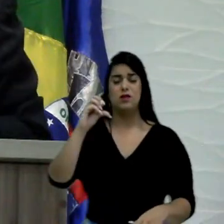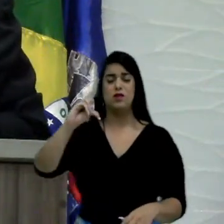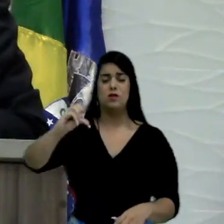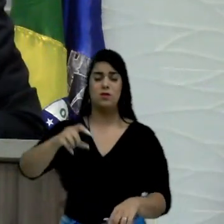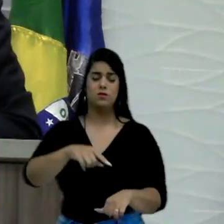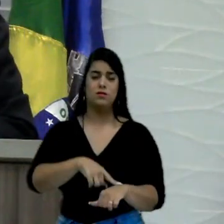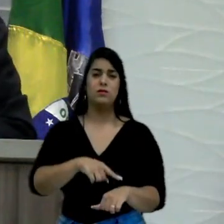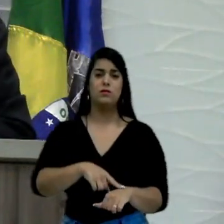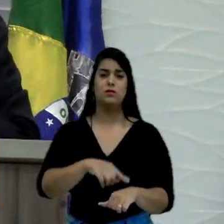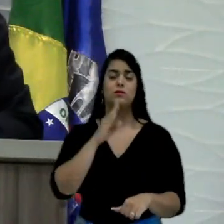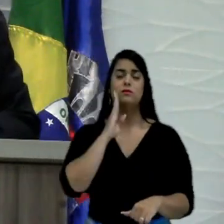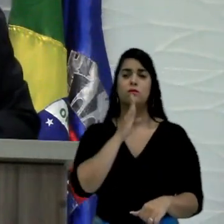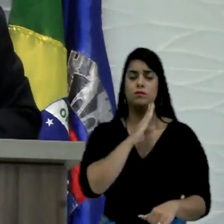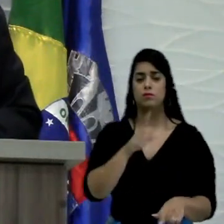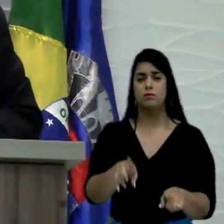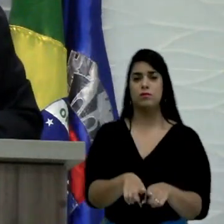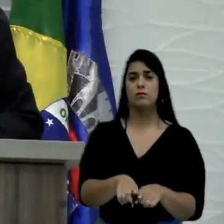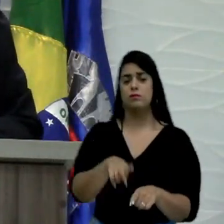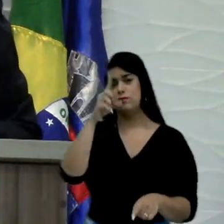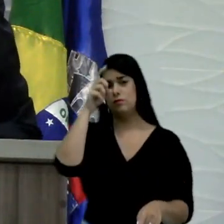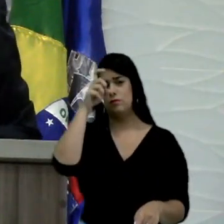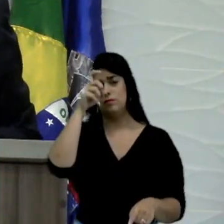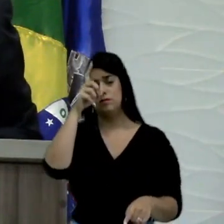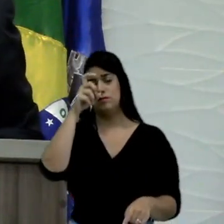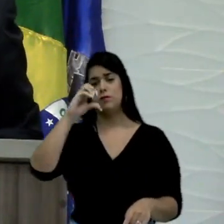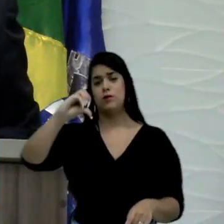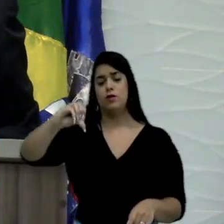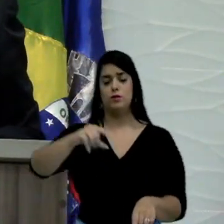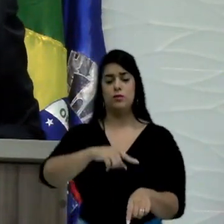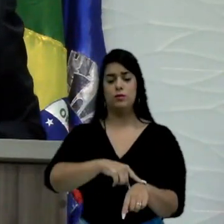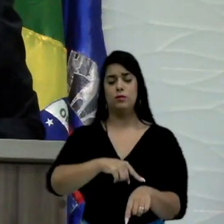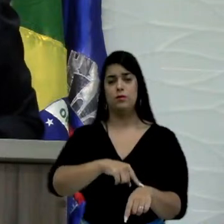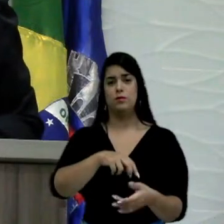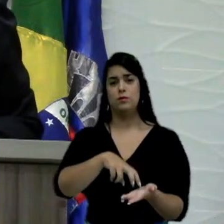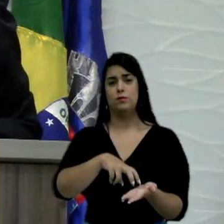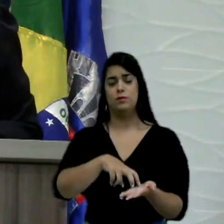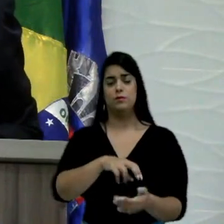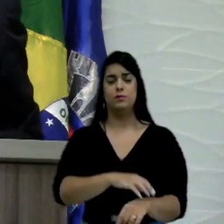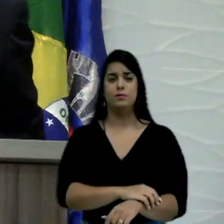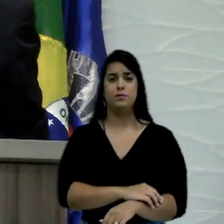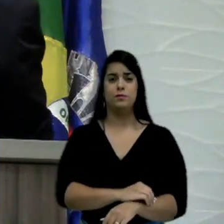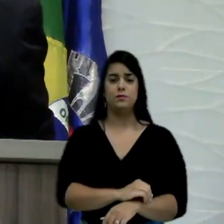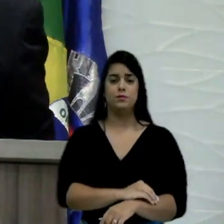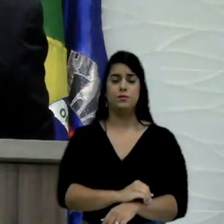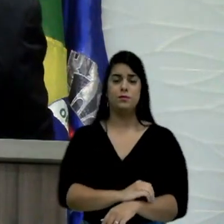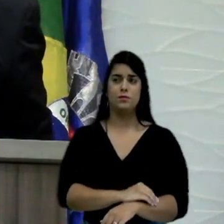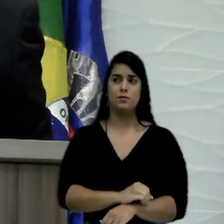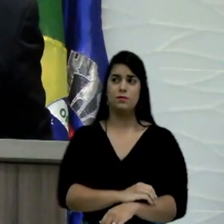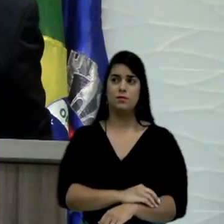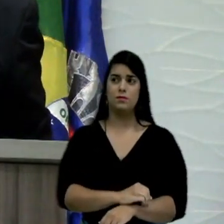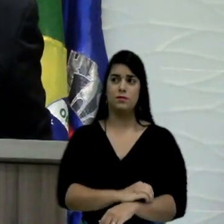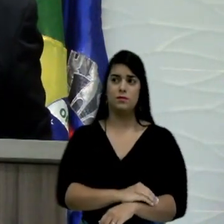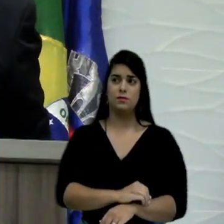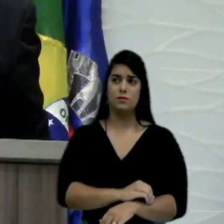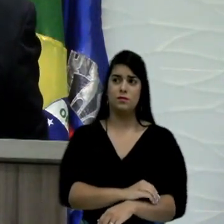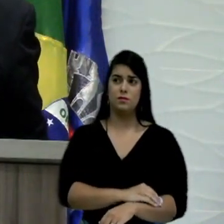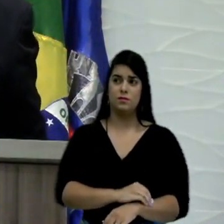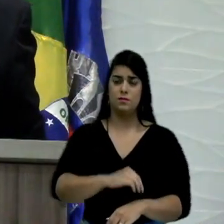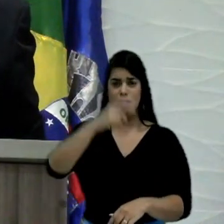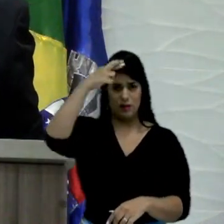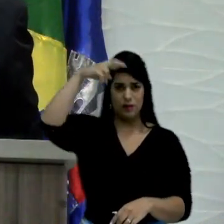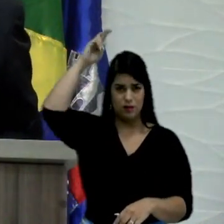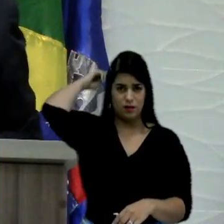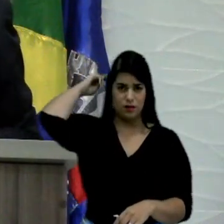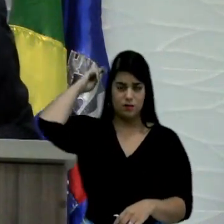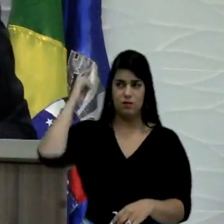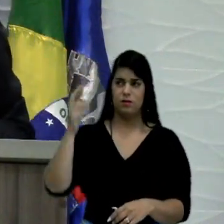estava no hospital ontem, por volta de 9 horas. Eu queria passar aqui, ô Rinaldo, por favor, pega esse microfone aí, por